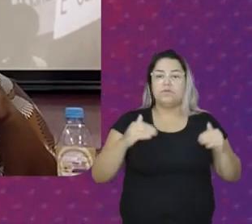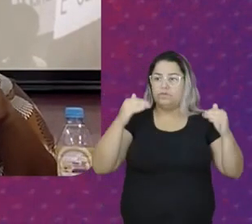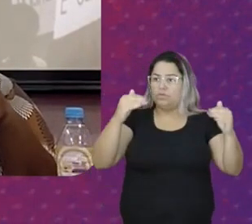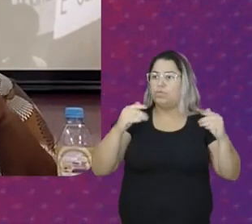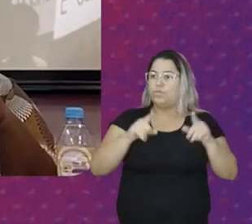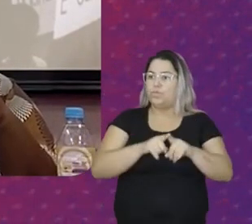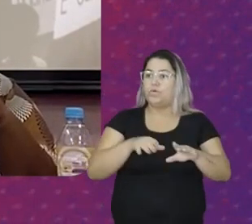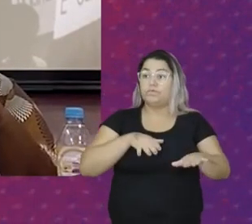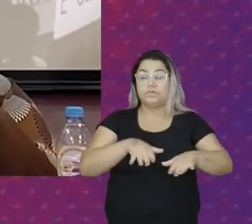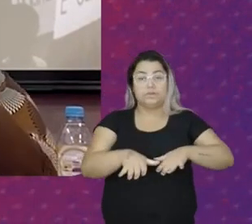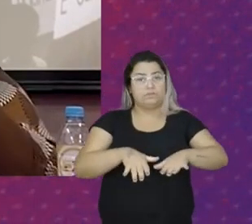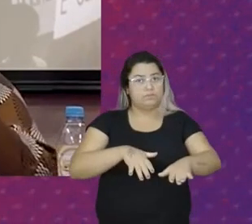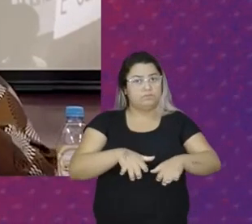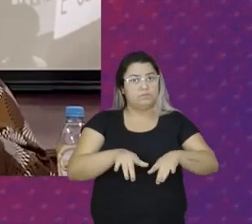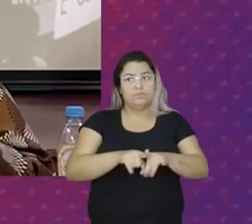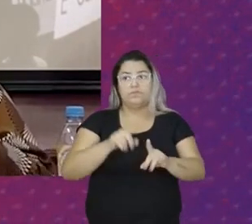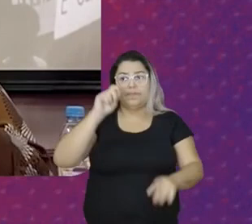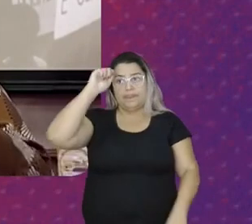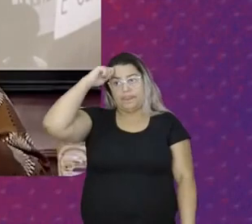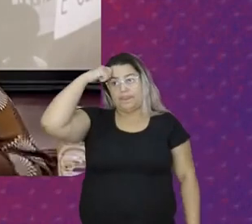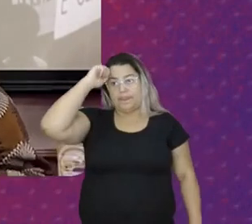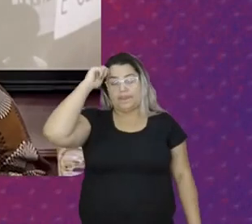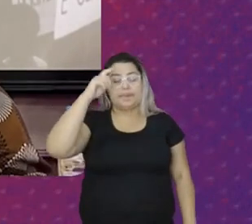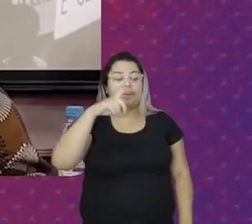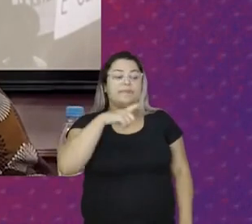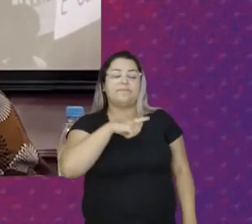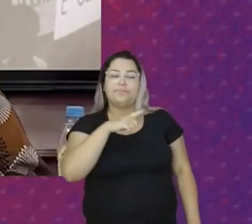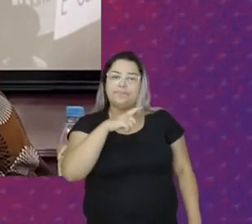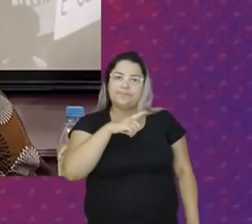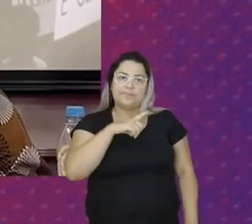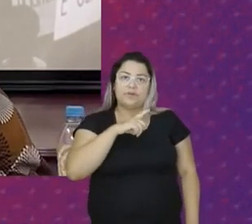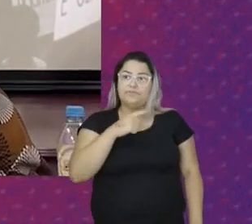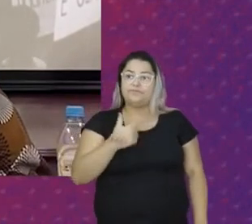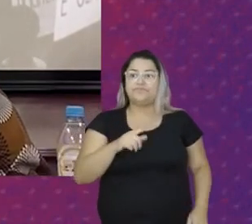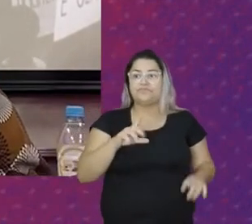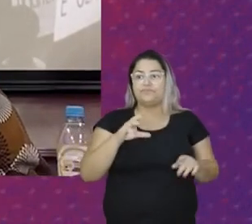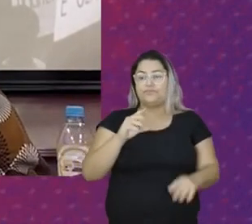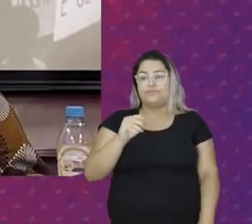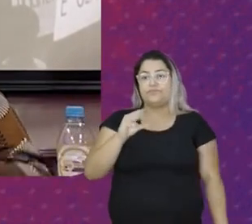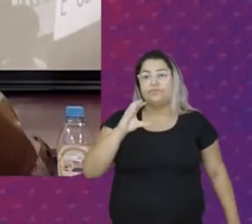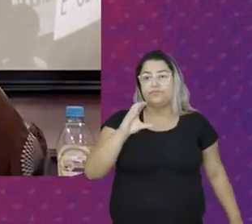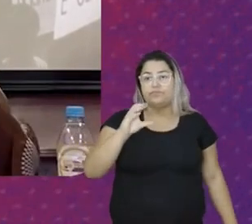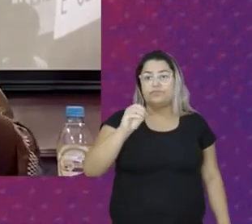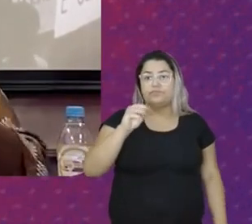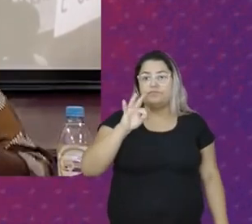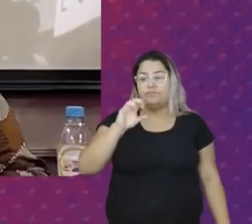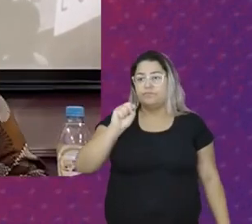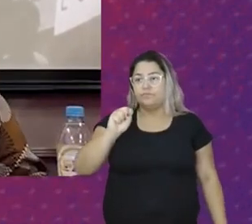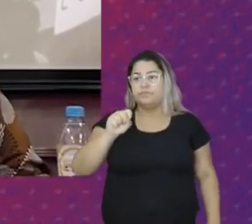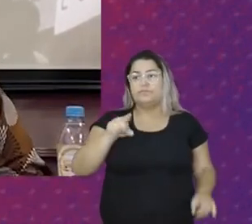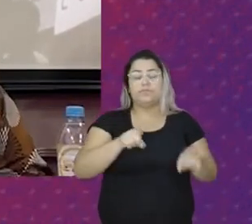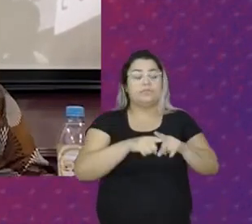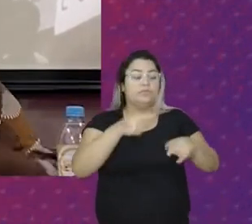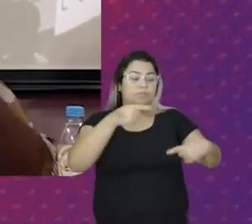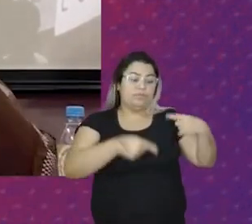movimento negro, a gente não se ateve às cotas raciais, né? Nós incorporamos o debate das